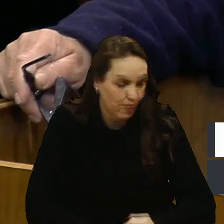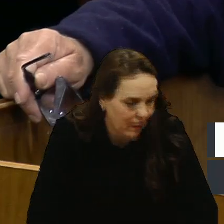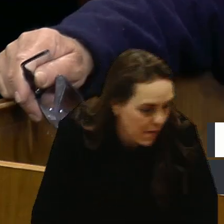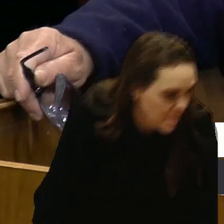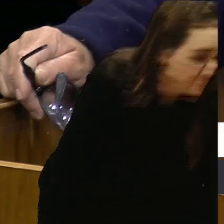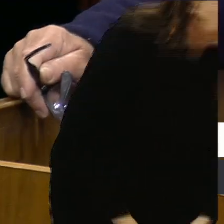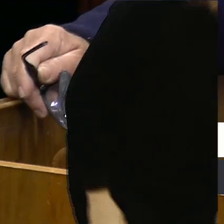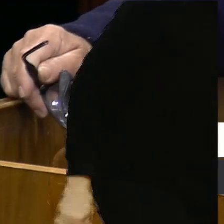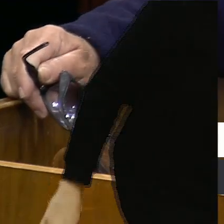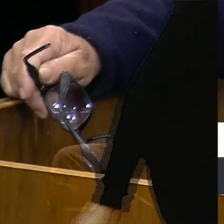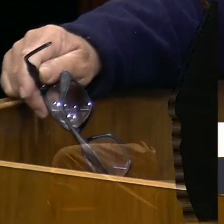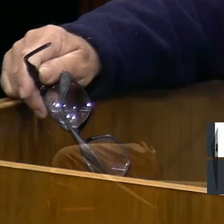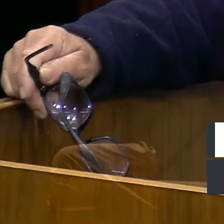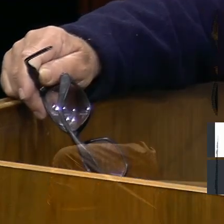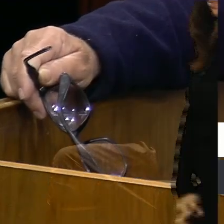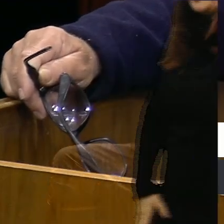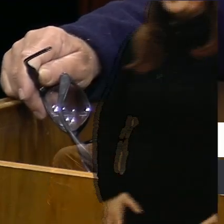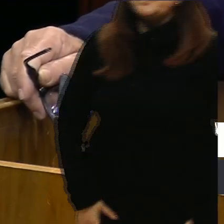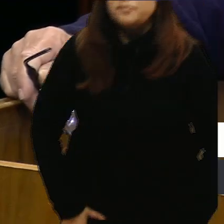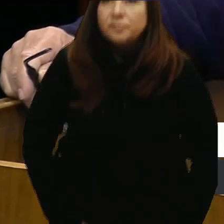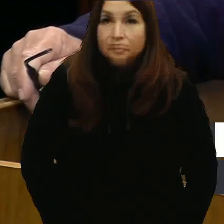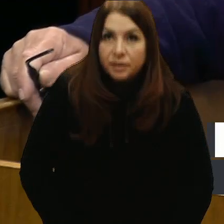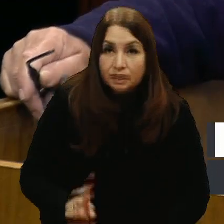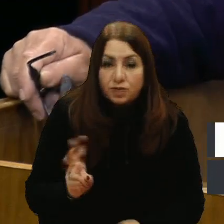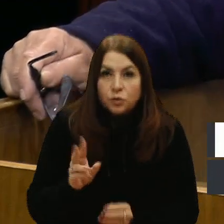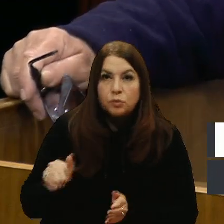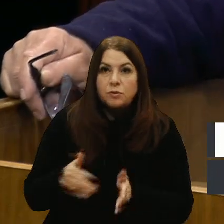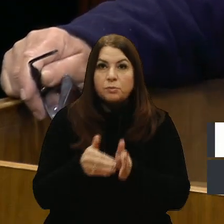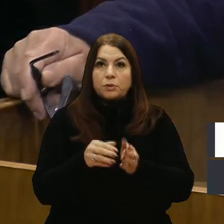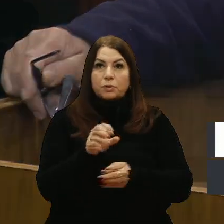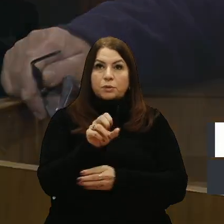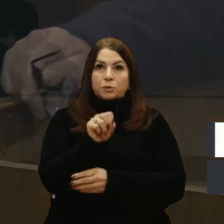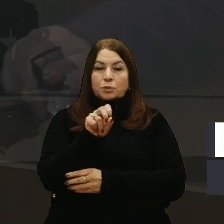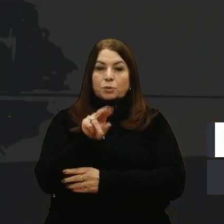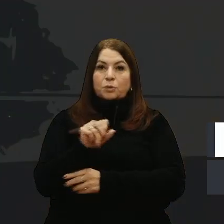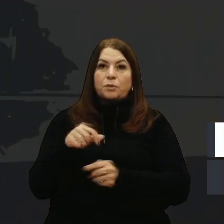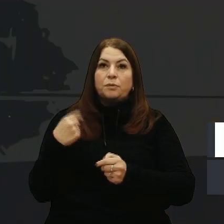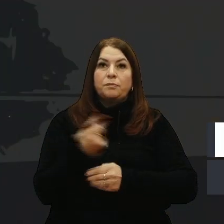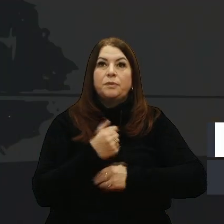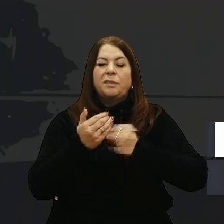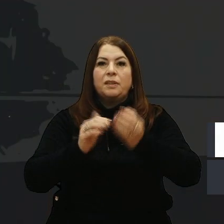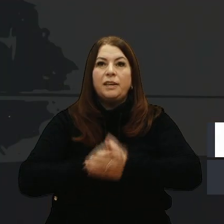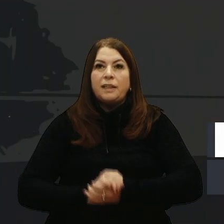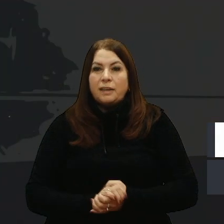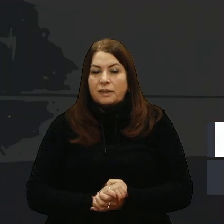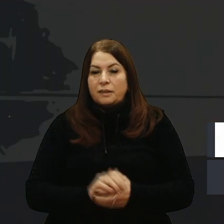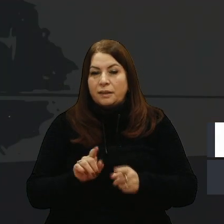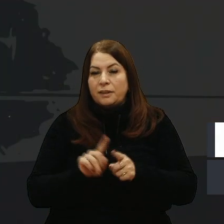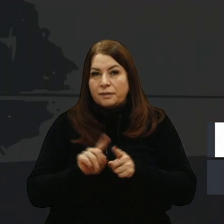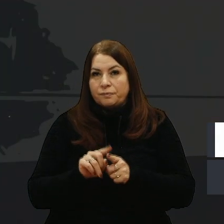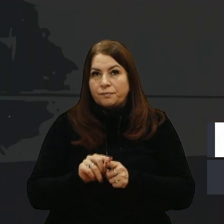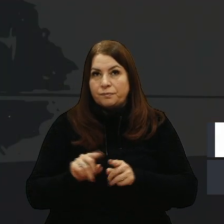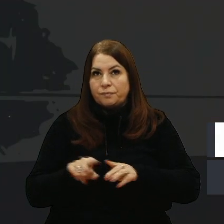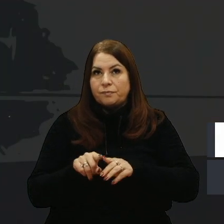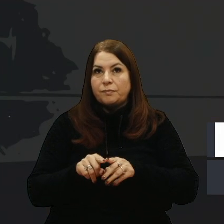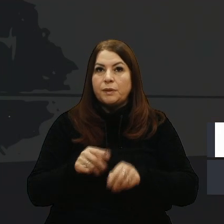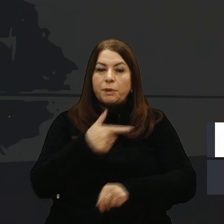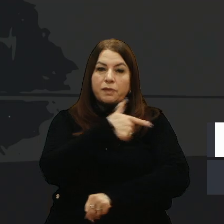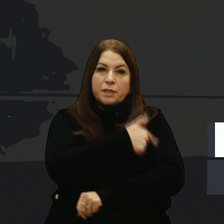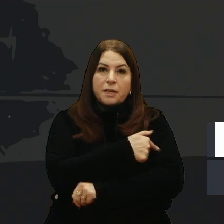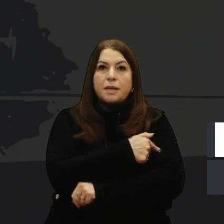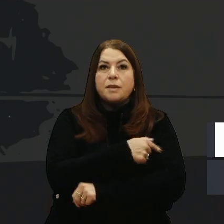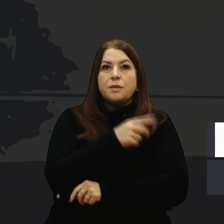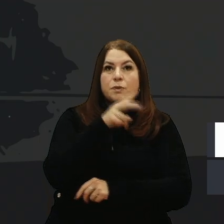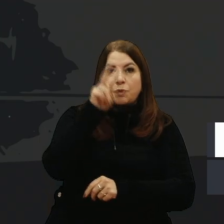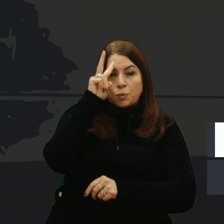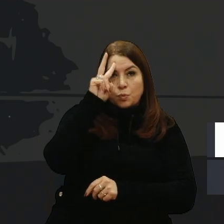Então, seguindo os caminhos do SUS, que bom que nós temos a carreta, que vai vacinar de segunda a sexta, num